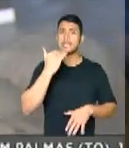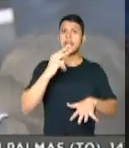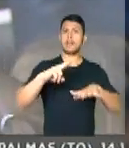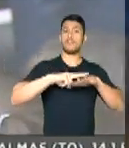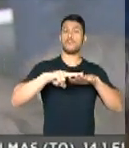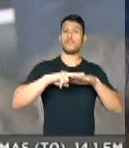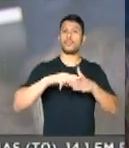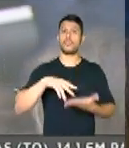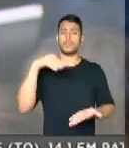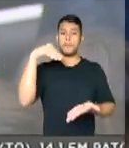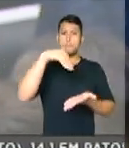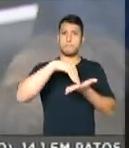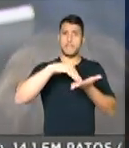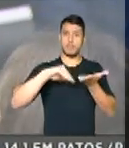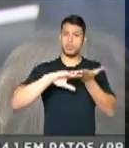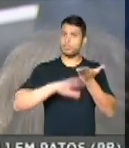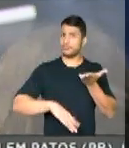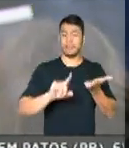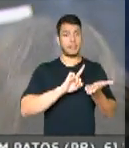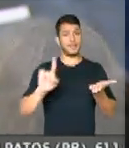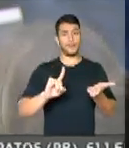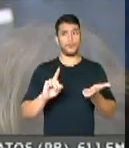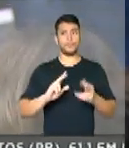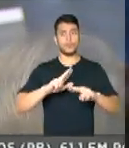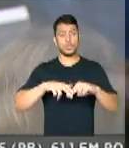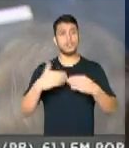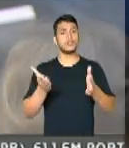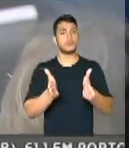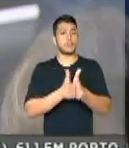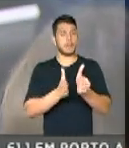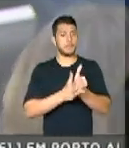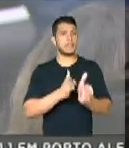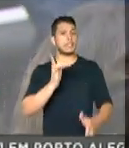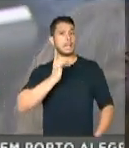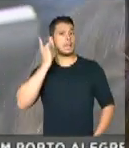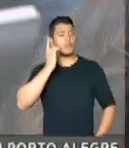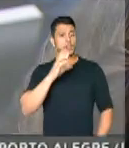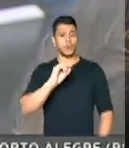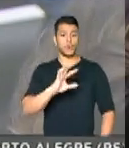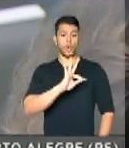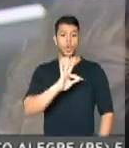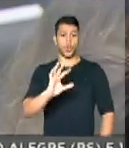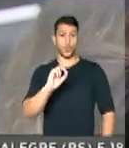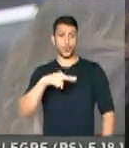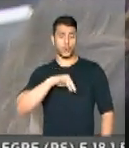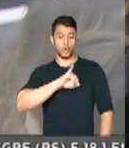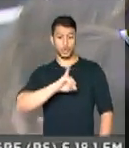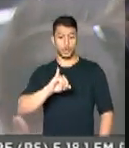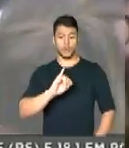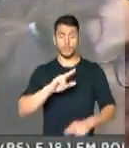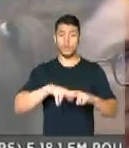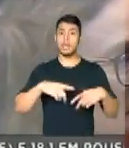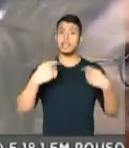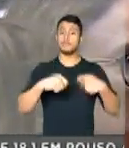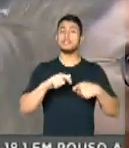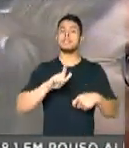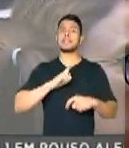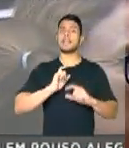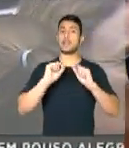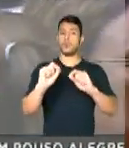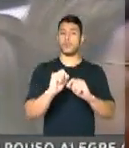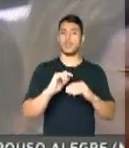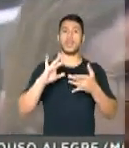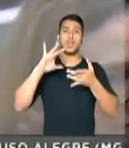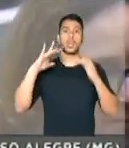vai ganhar menos que o salário mínimo. E é nesse sentido, parabéns, deputado Ottoni. O que vai unificar aqui é a coerência, tanto